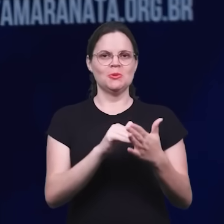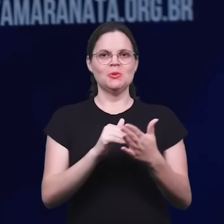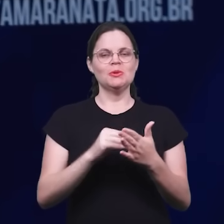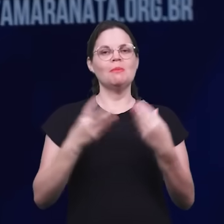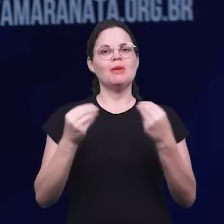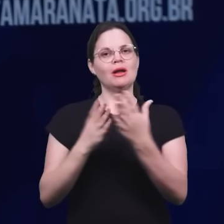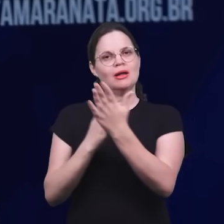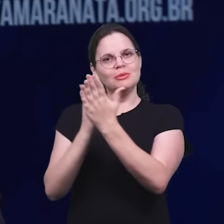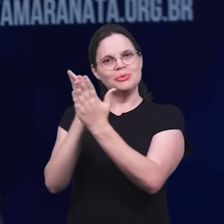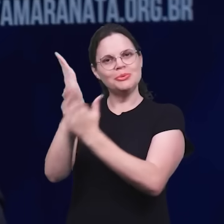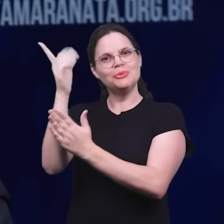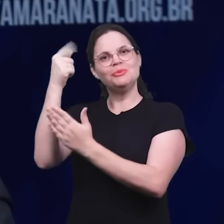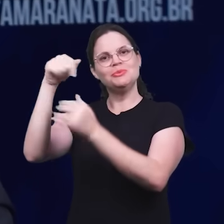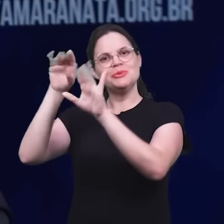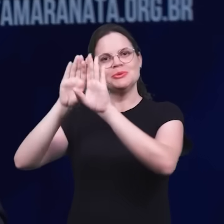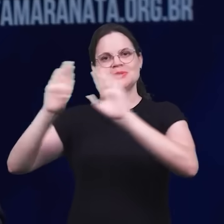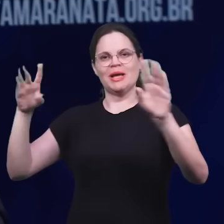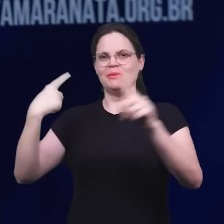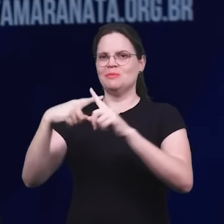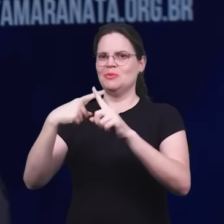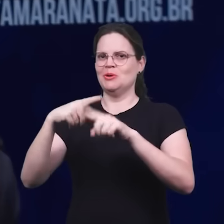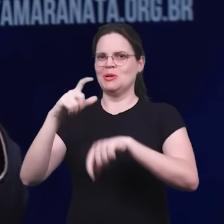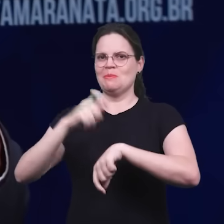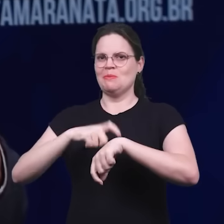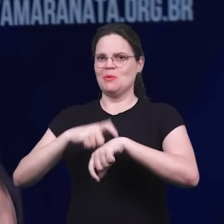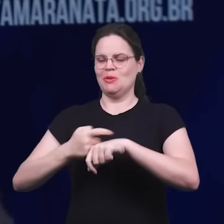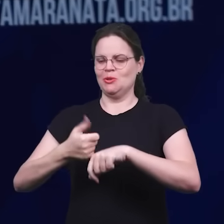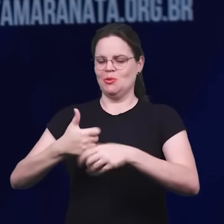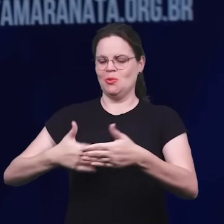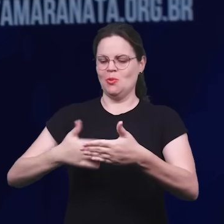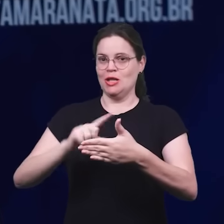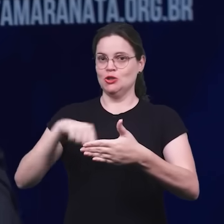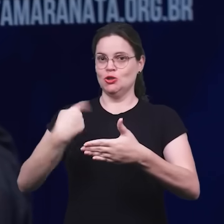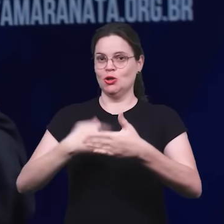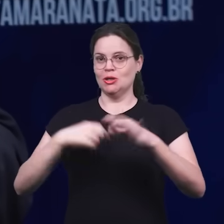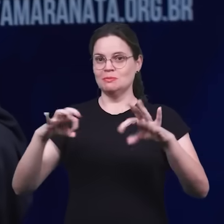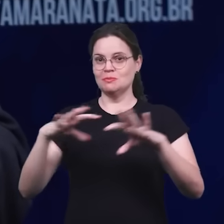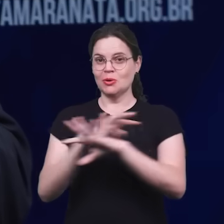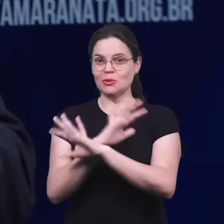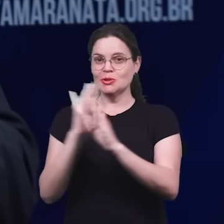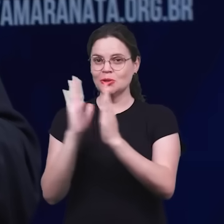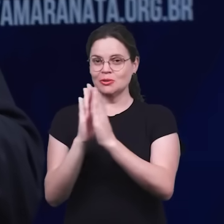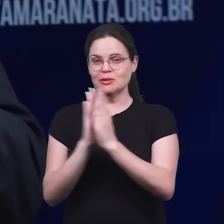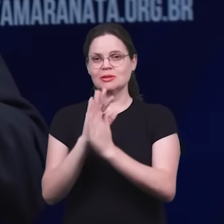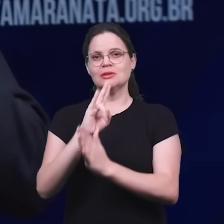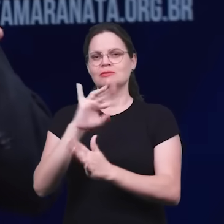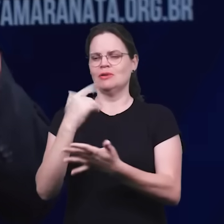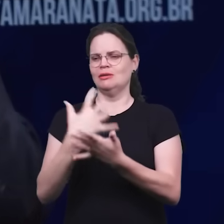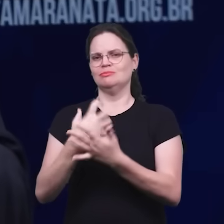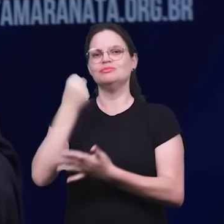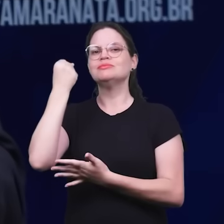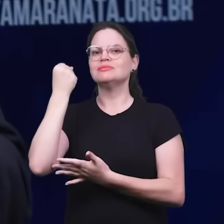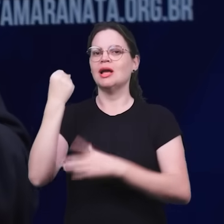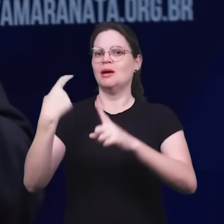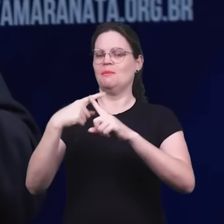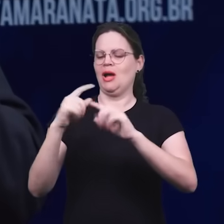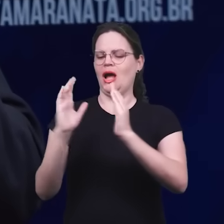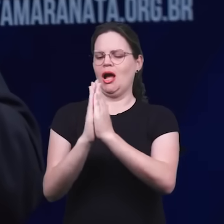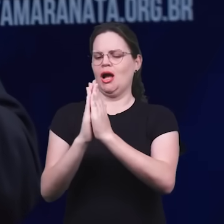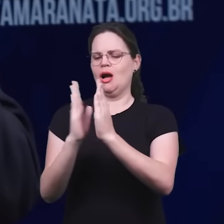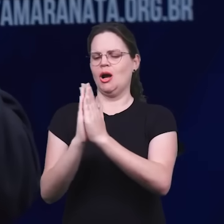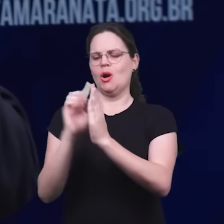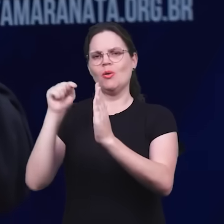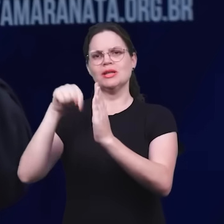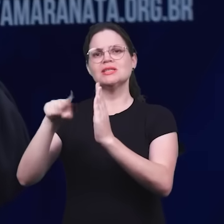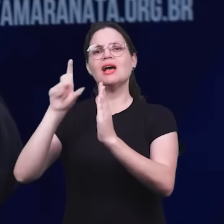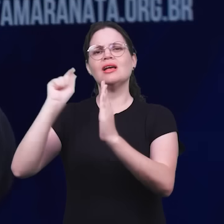de subida. Porque a qualquer momento, preparados em oração. A oração é esse veículo, essa